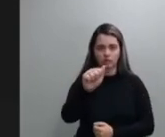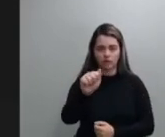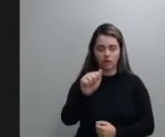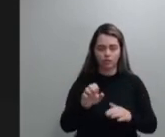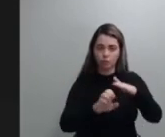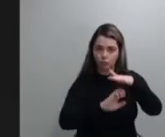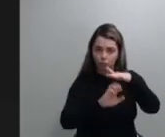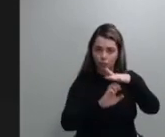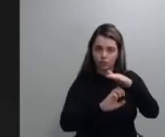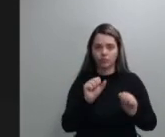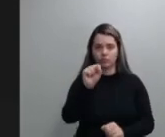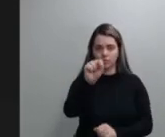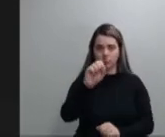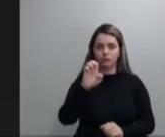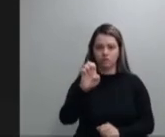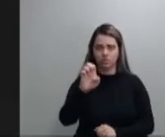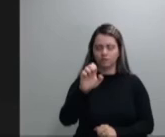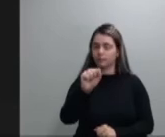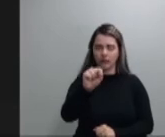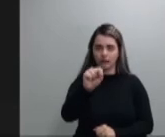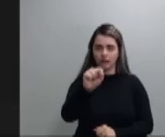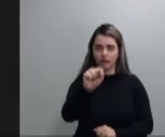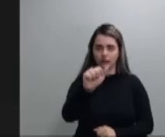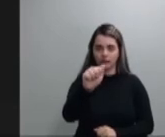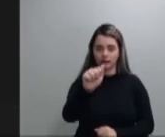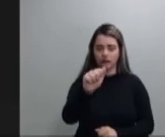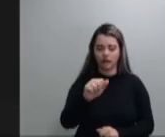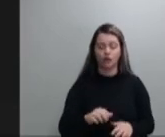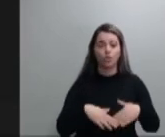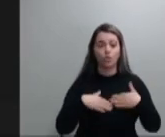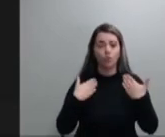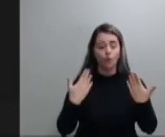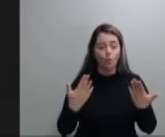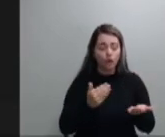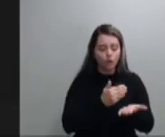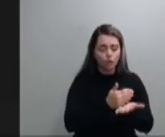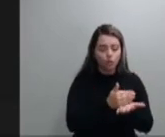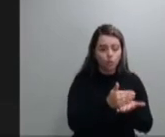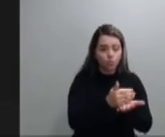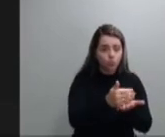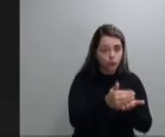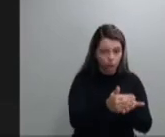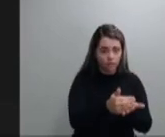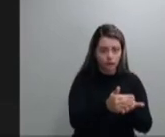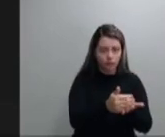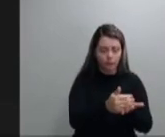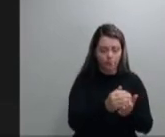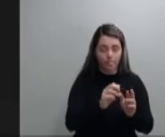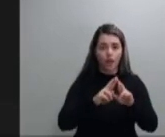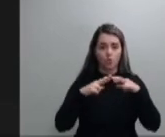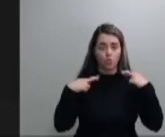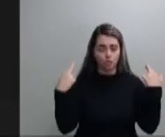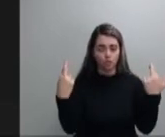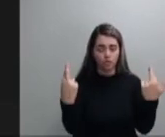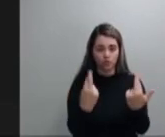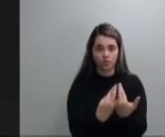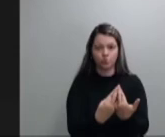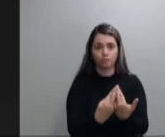duas SA quando foram realizadas as Assembleias Gerais e uma